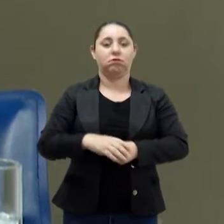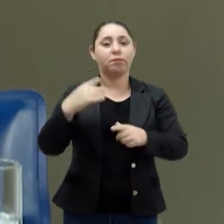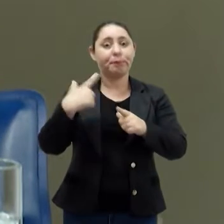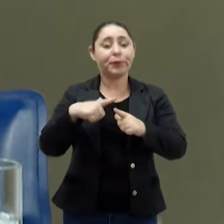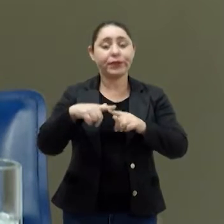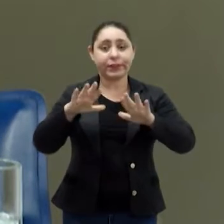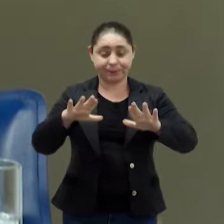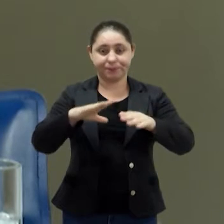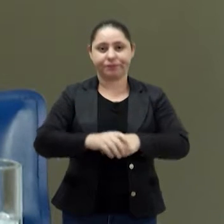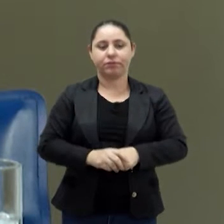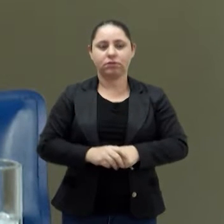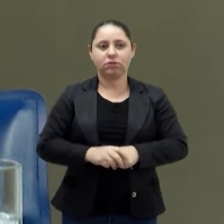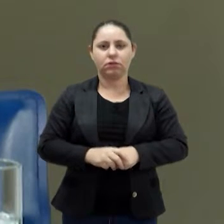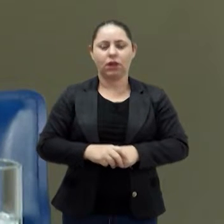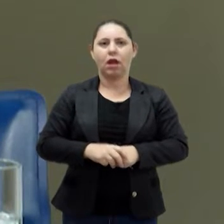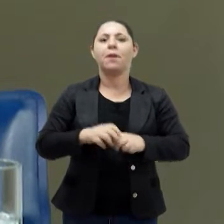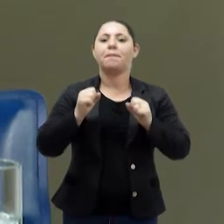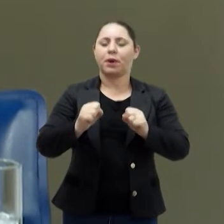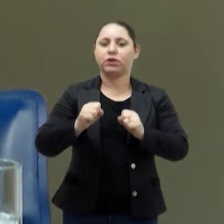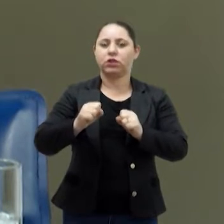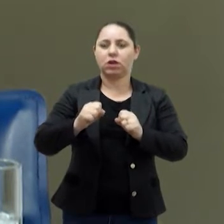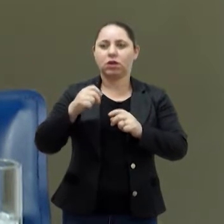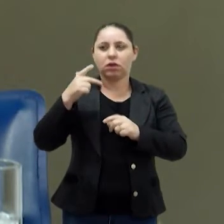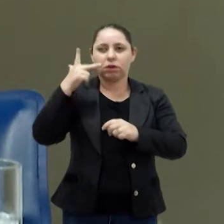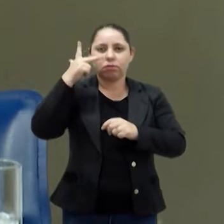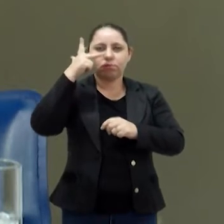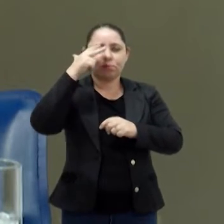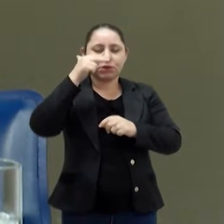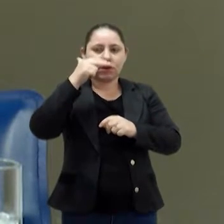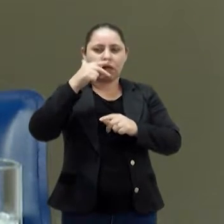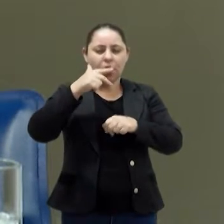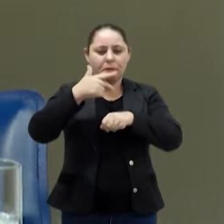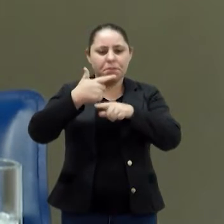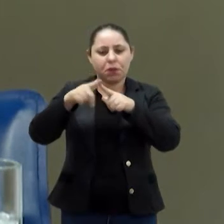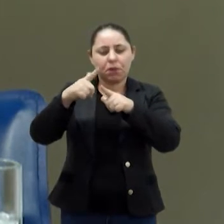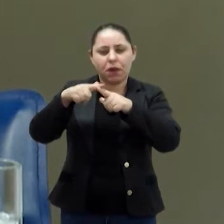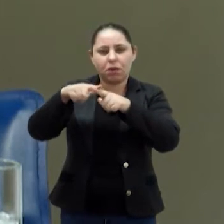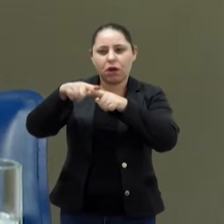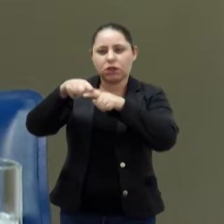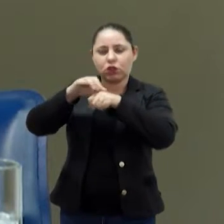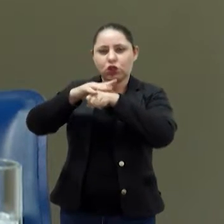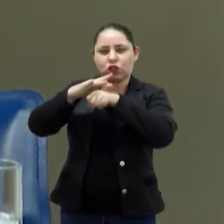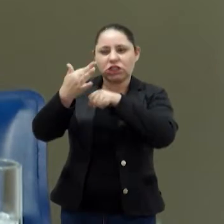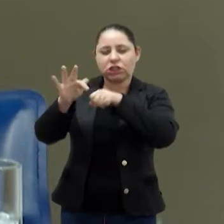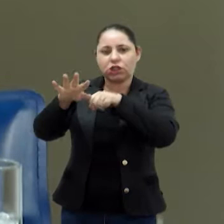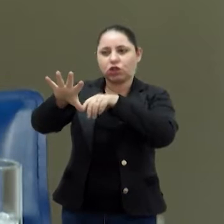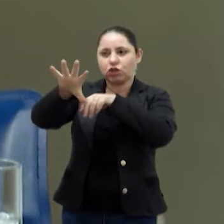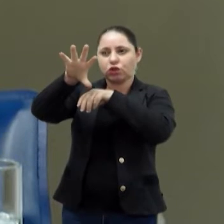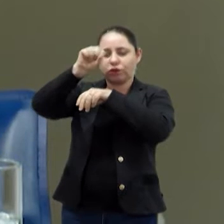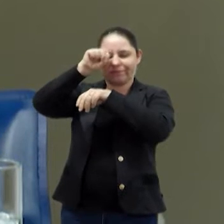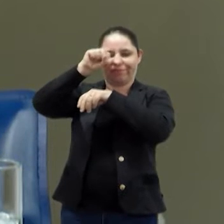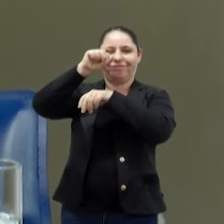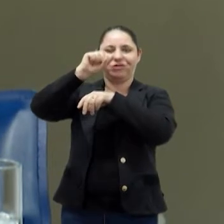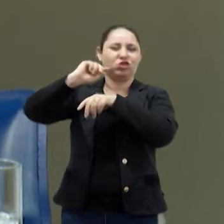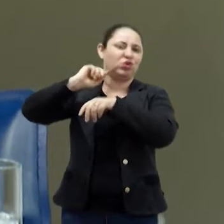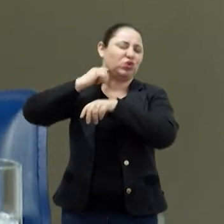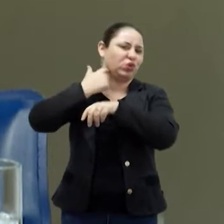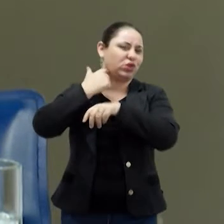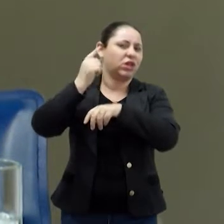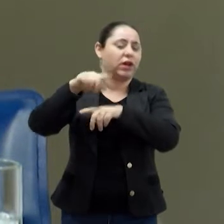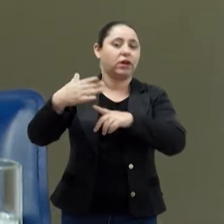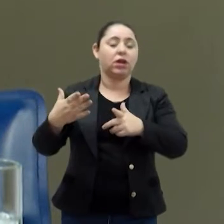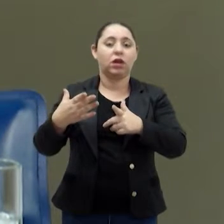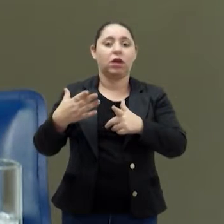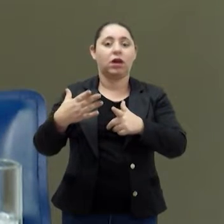rotina, porque o risco de infecção, a gente tem que considerar. Apesar de ser baixo, a gente